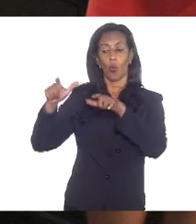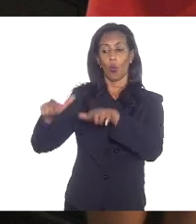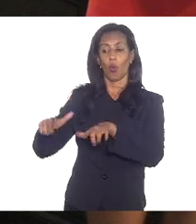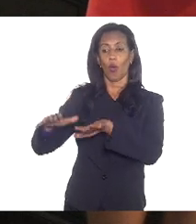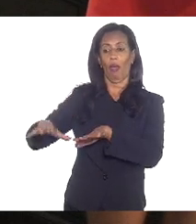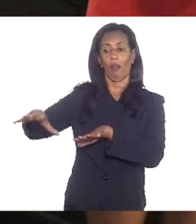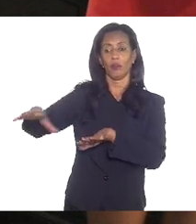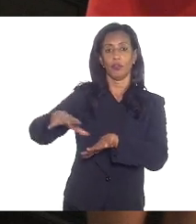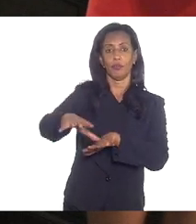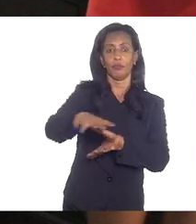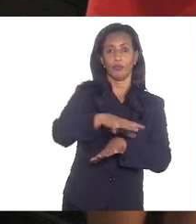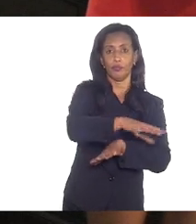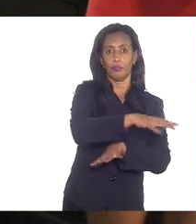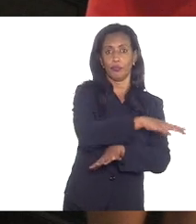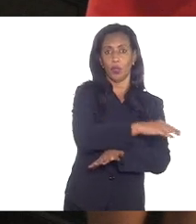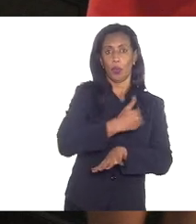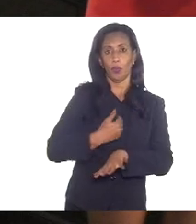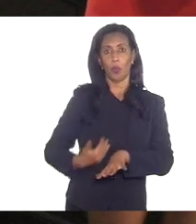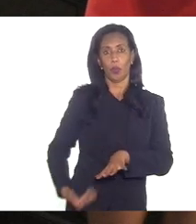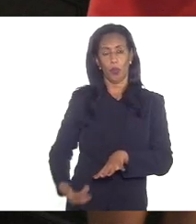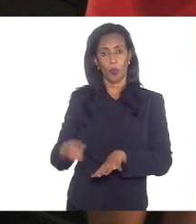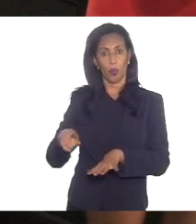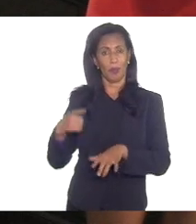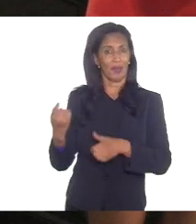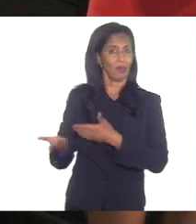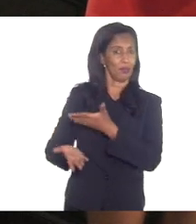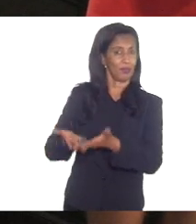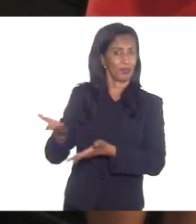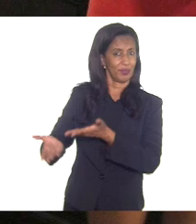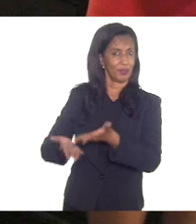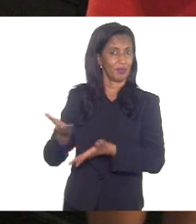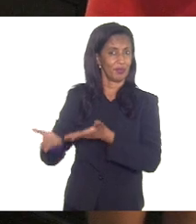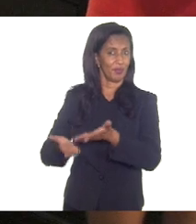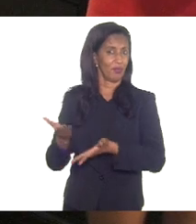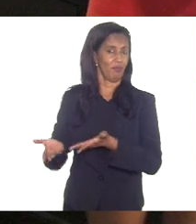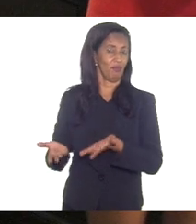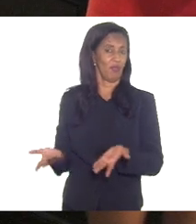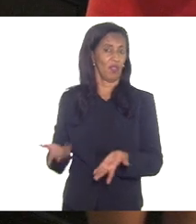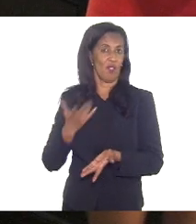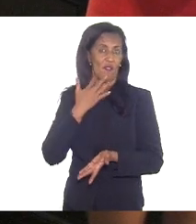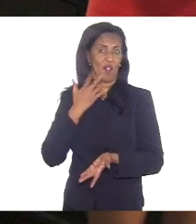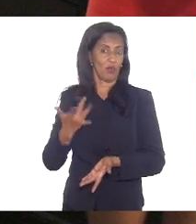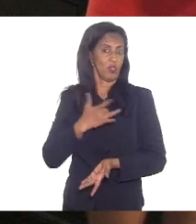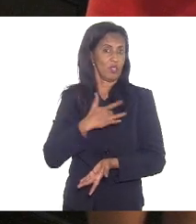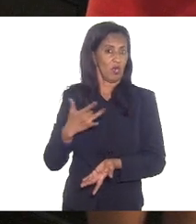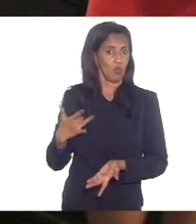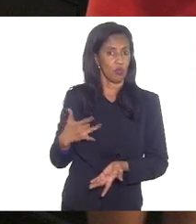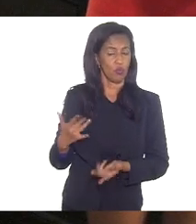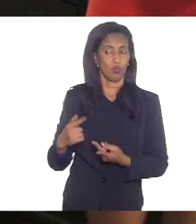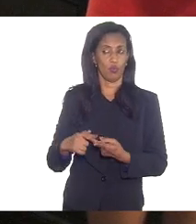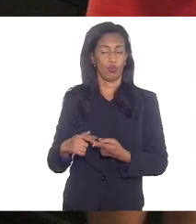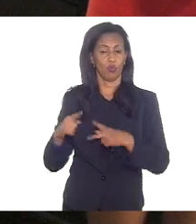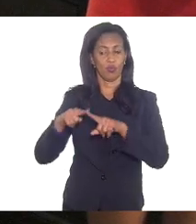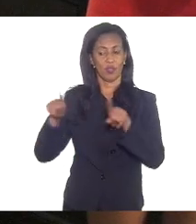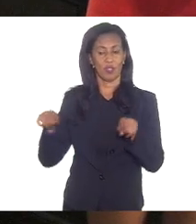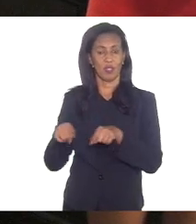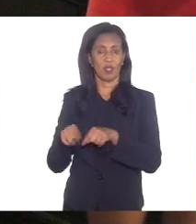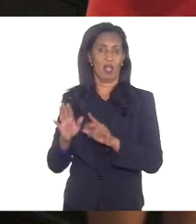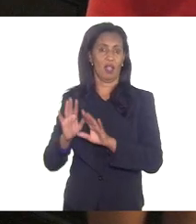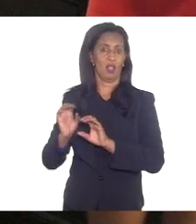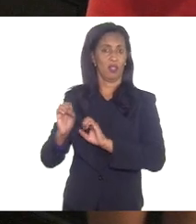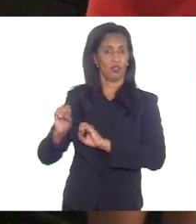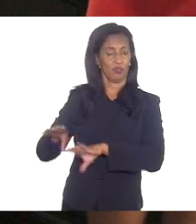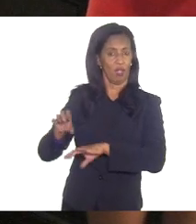serviço público e que deveriam merecer um tratamento específico. Eu me refiro, sobretudo, a ambientes de saúde pública, salas de aula.